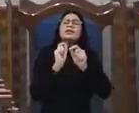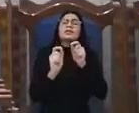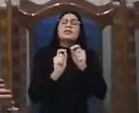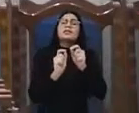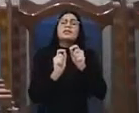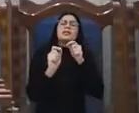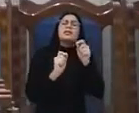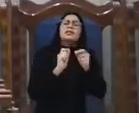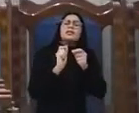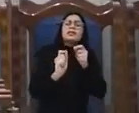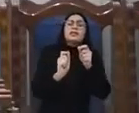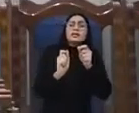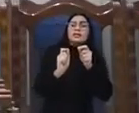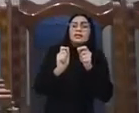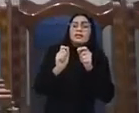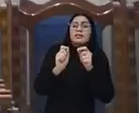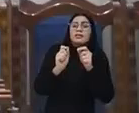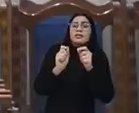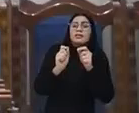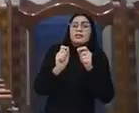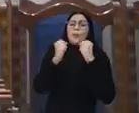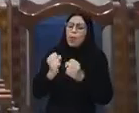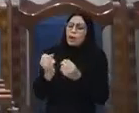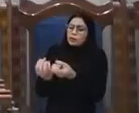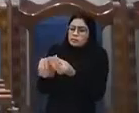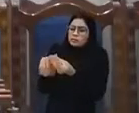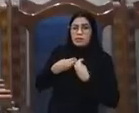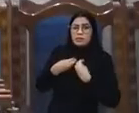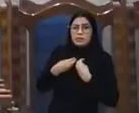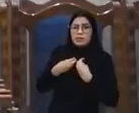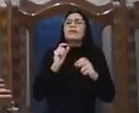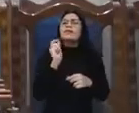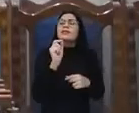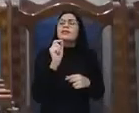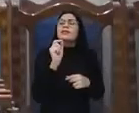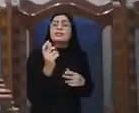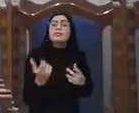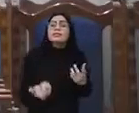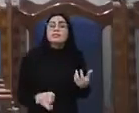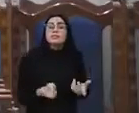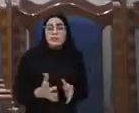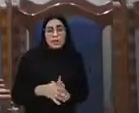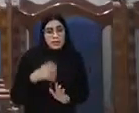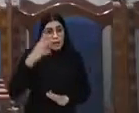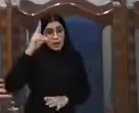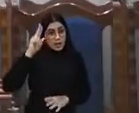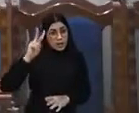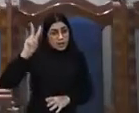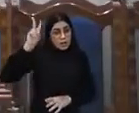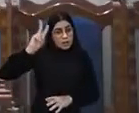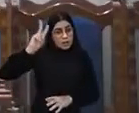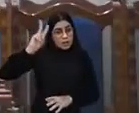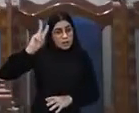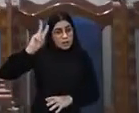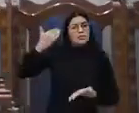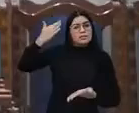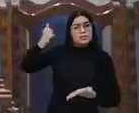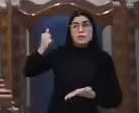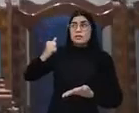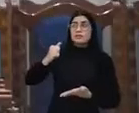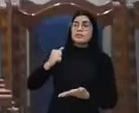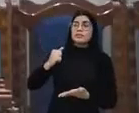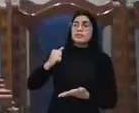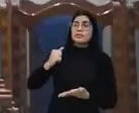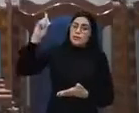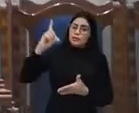Quem é que dá essa respiração? Através de quem nós respiramos? Lembre que quando o homem foi criado, ele foi criado apenas